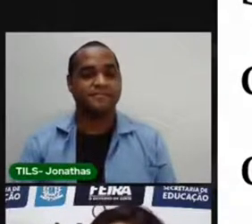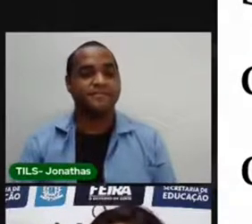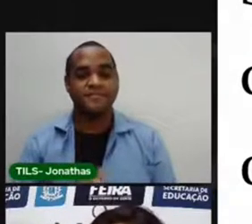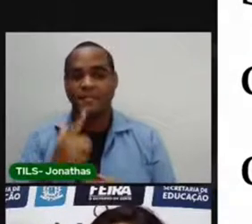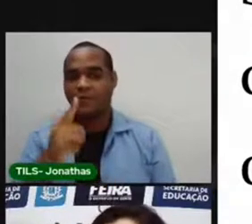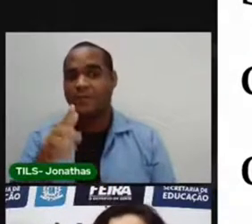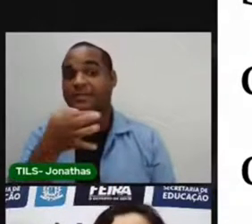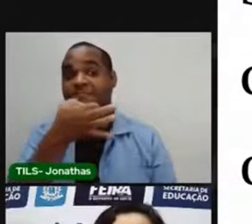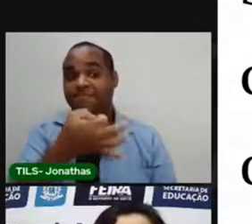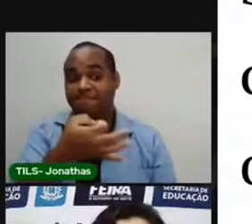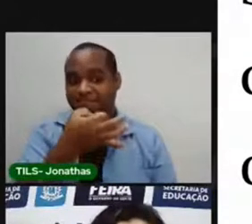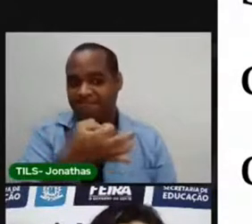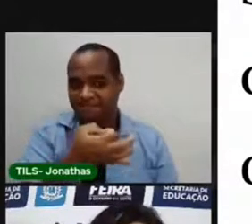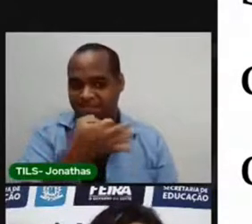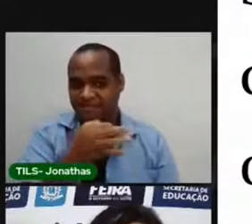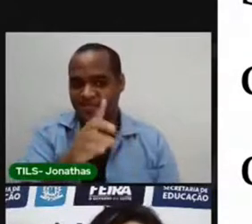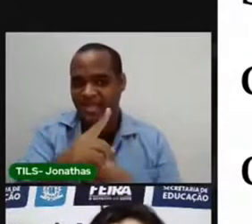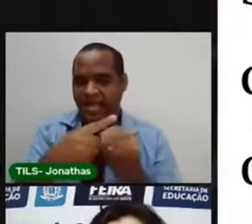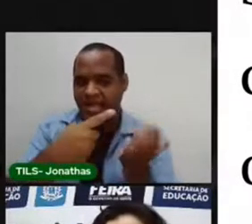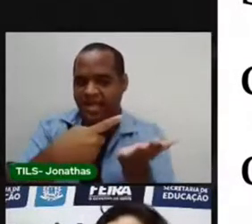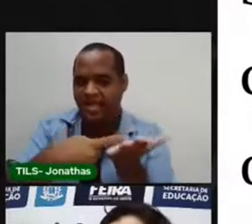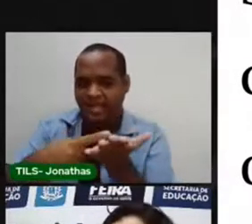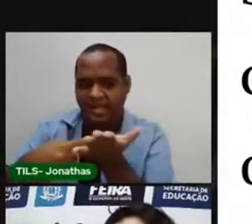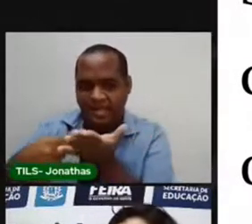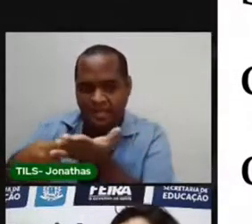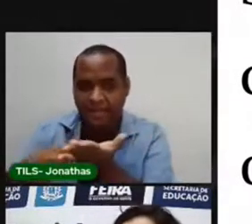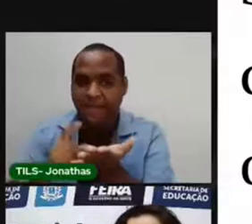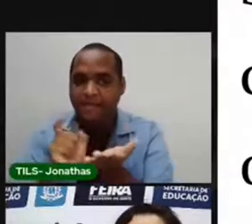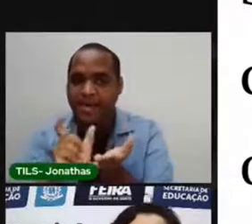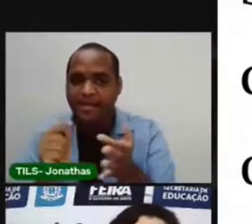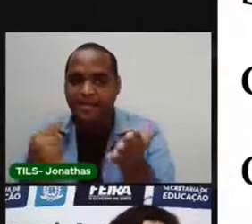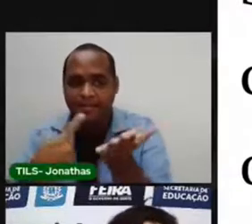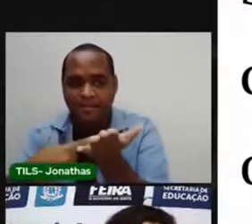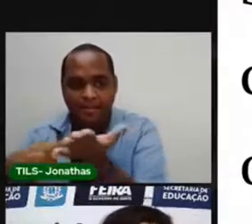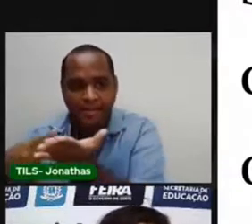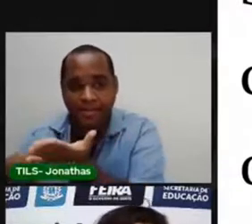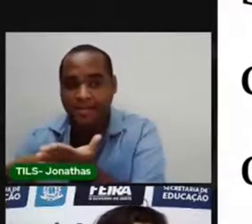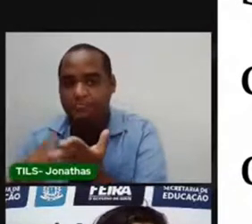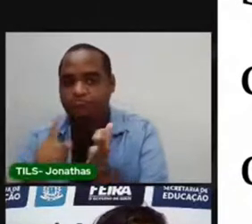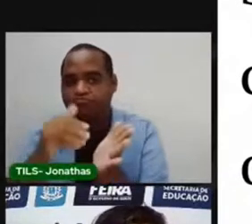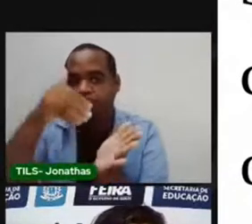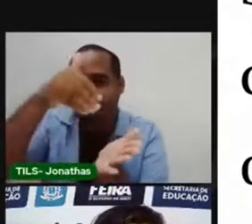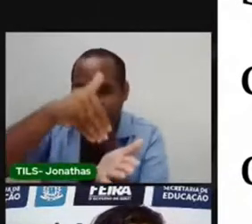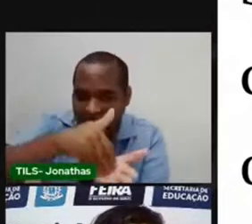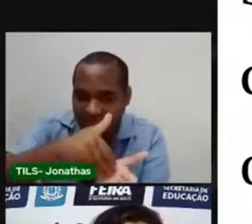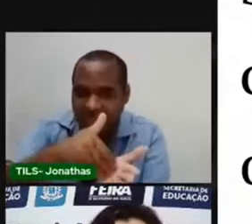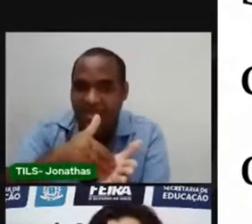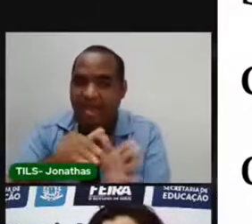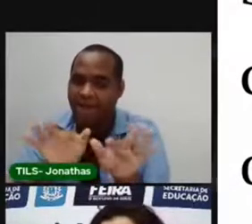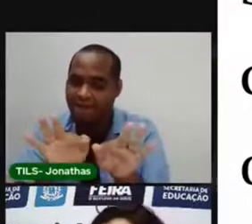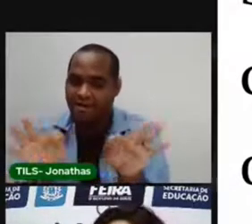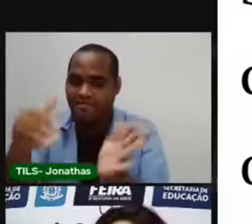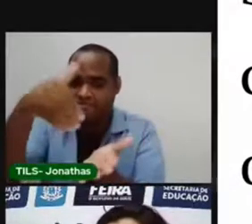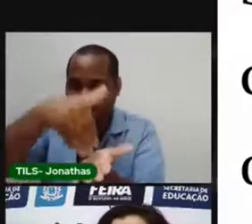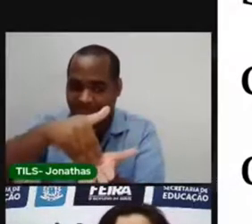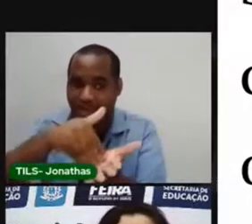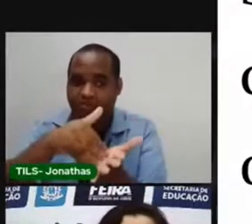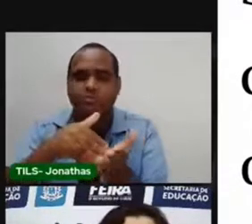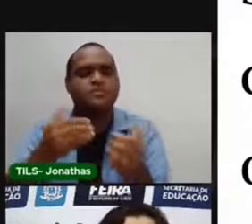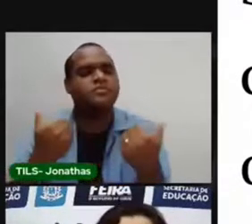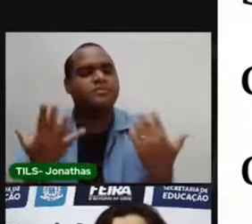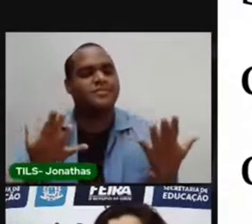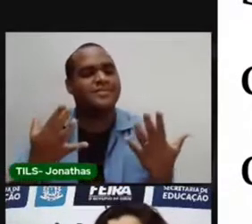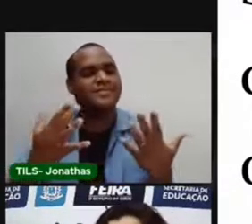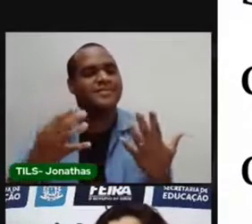Uma dica: as rimas sempre vão estar no final da frase. Então,